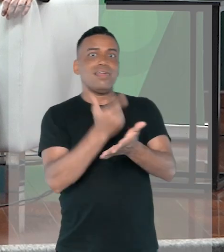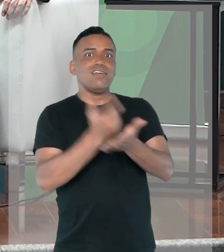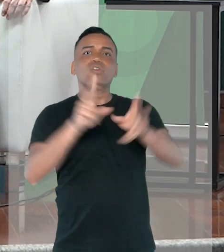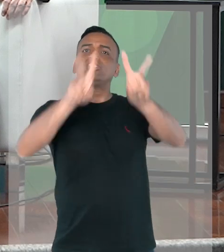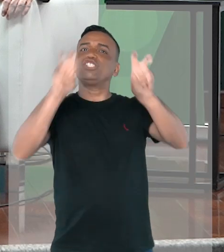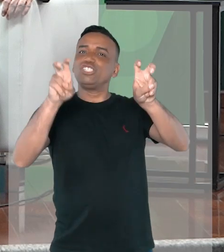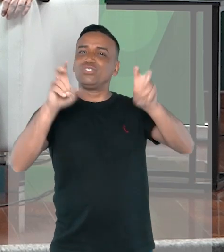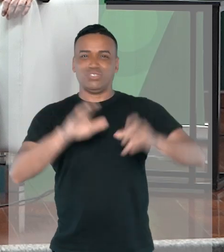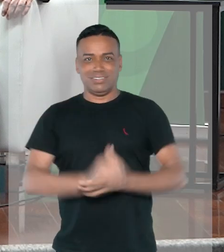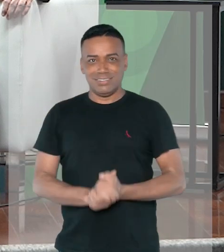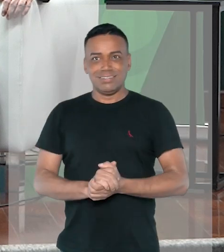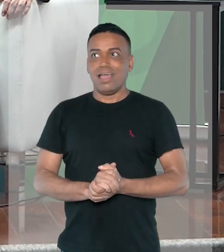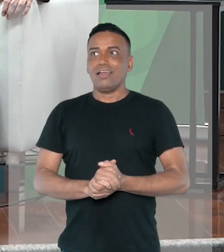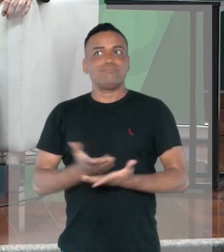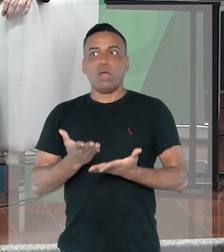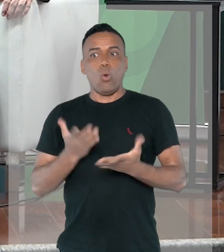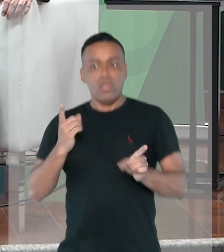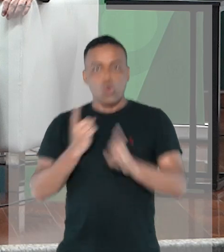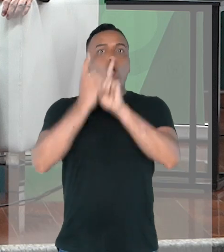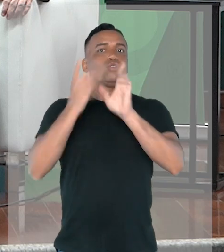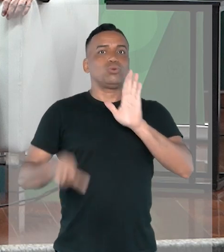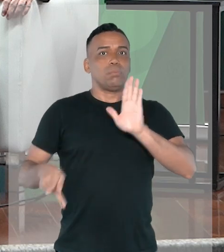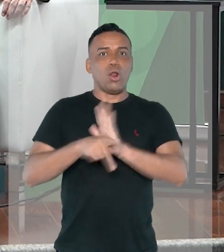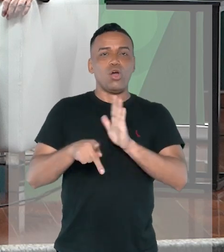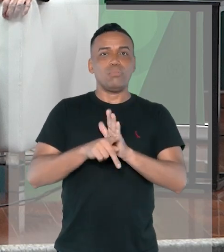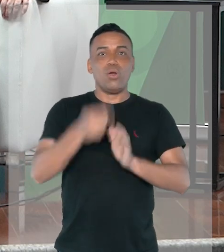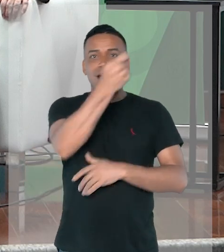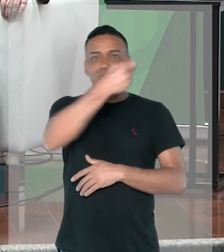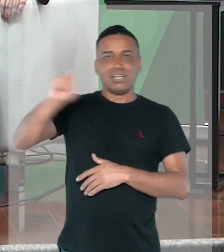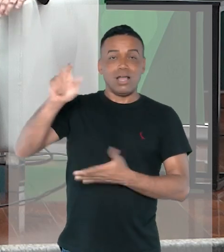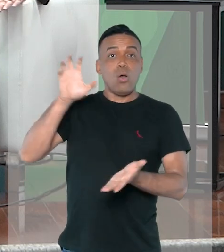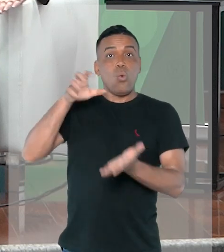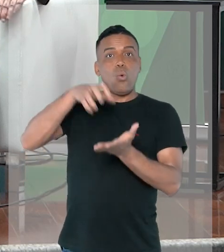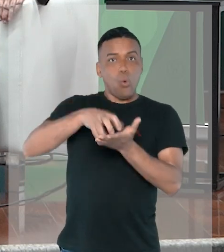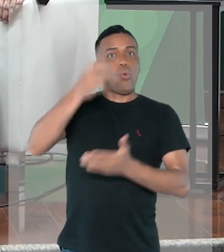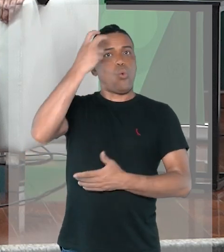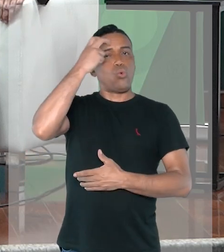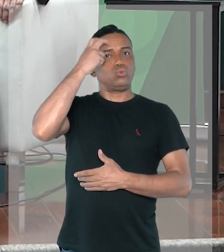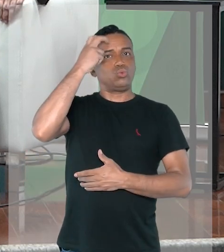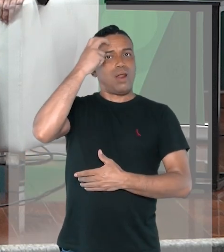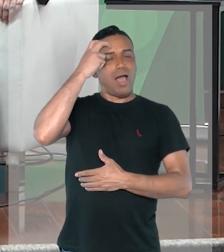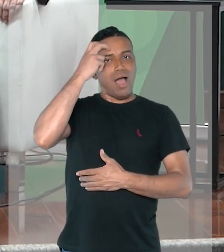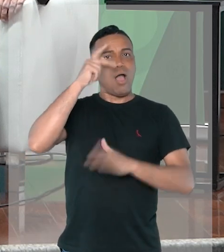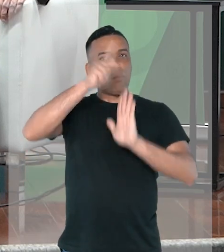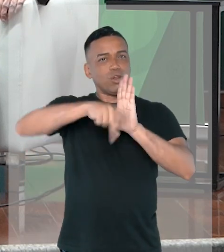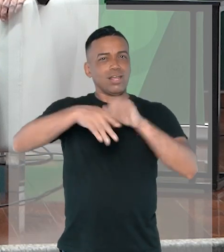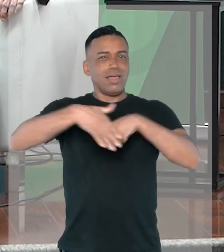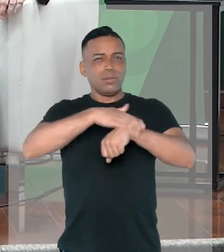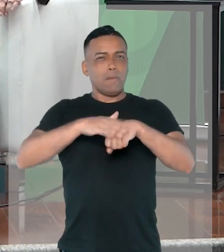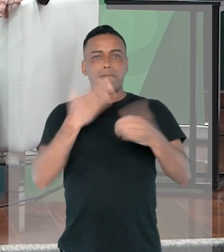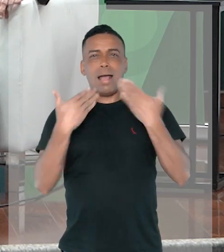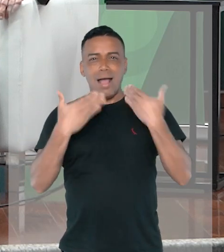budista. Jefferson e a monja estão no palco, sentados em poltronas brancas, em frente a cartazes com a logo do